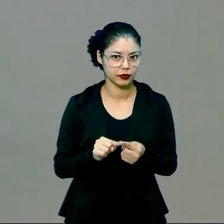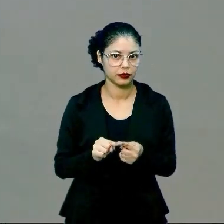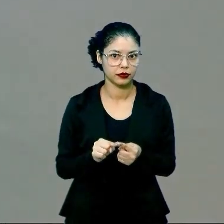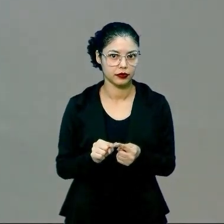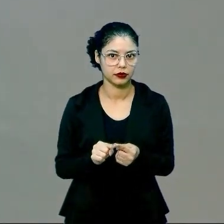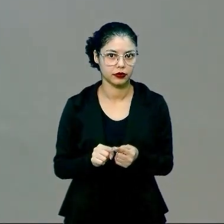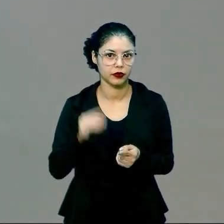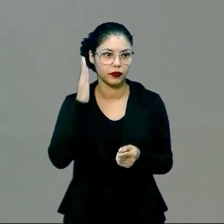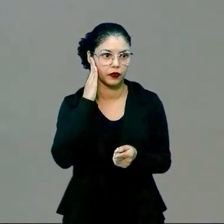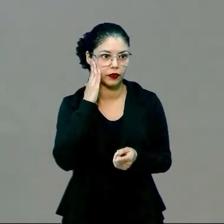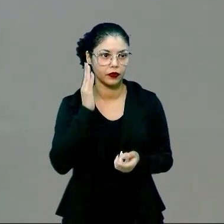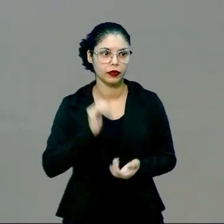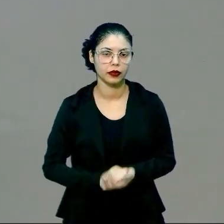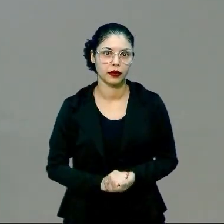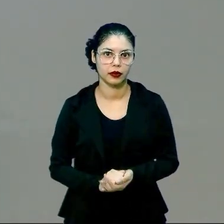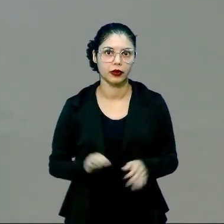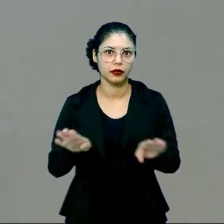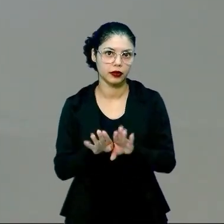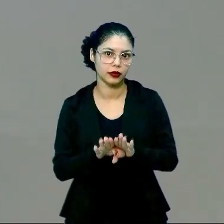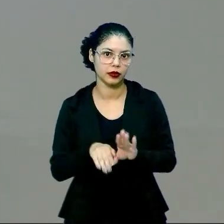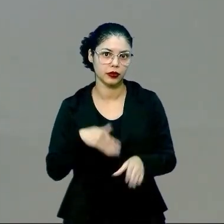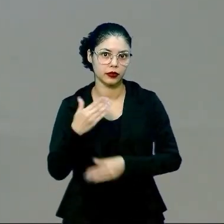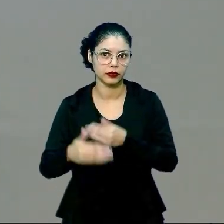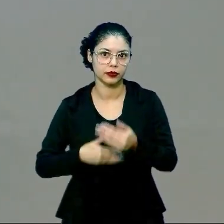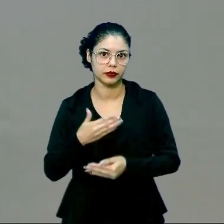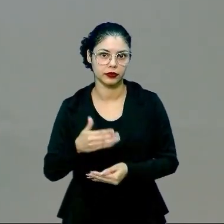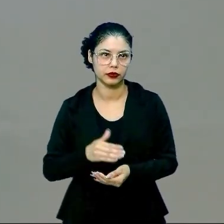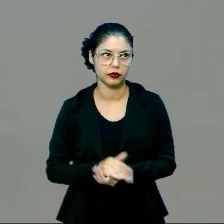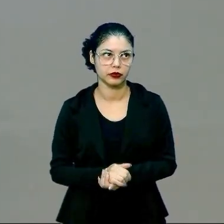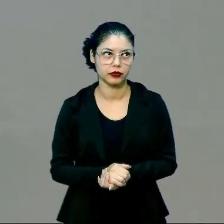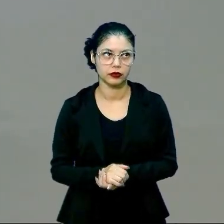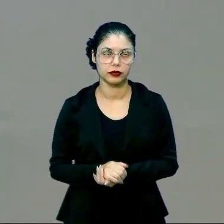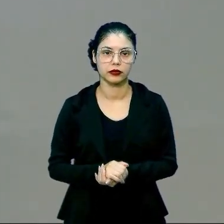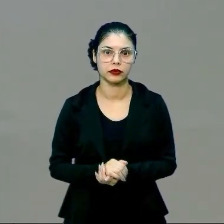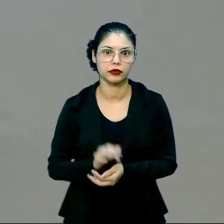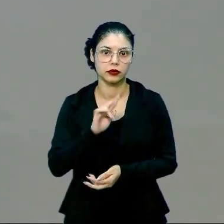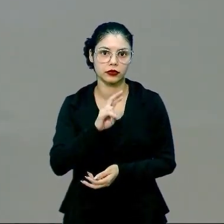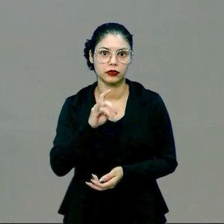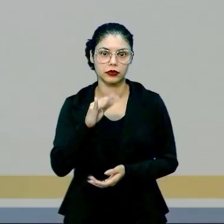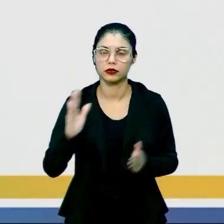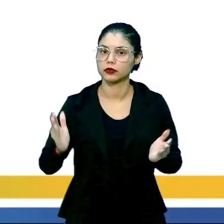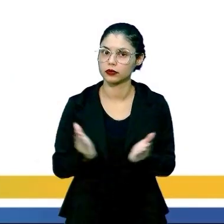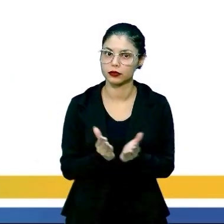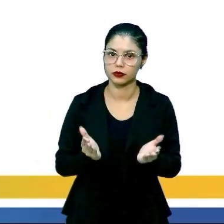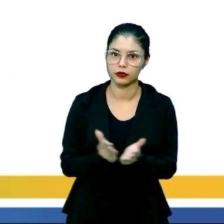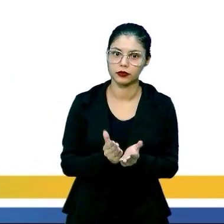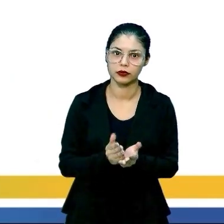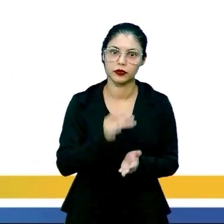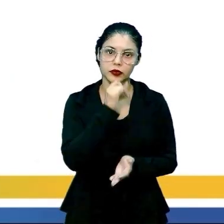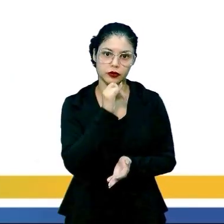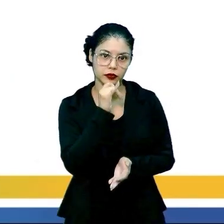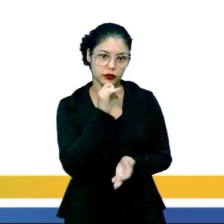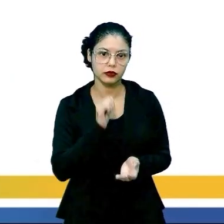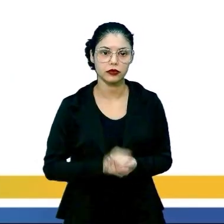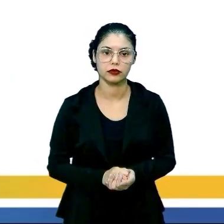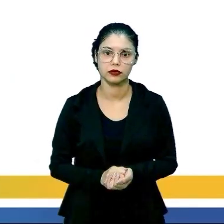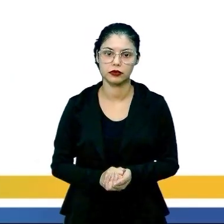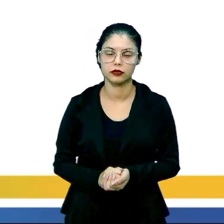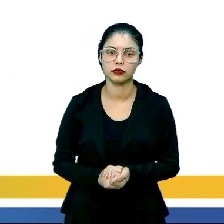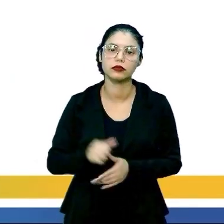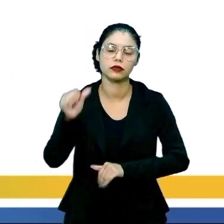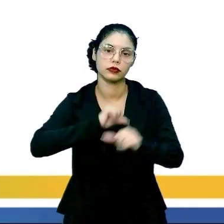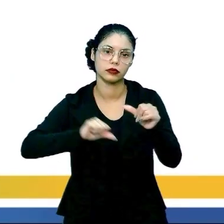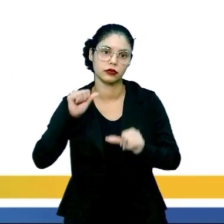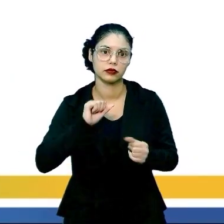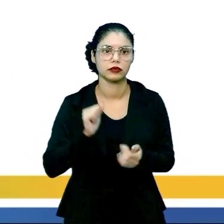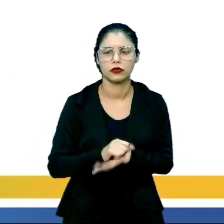nos ajudar a entender o processo da Revolução Industrial. A Reforma Protestante, por exemplo, que faz mudar